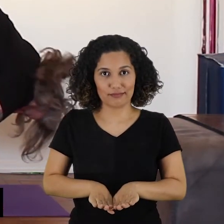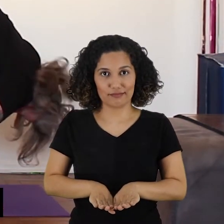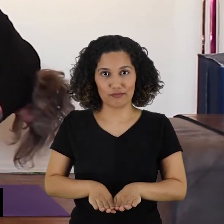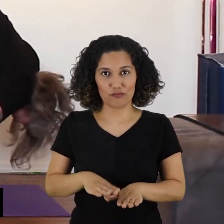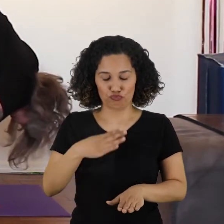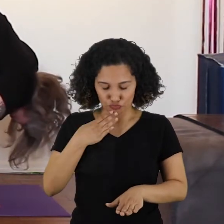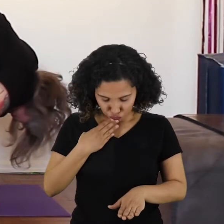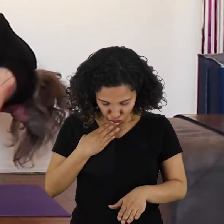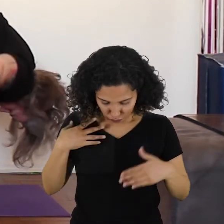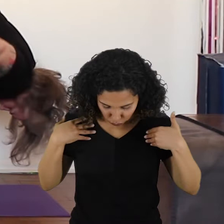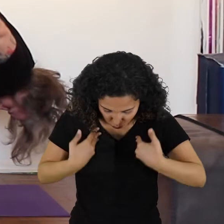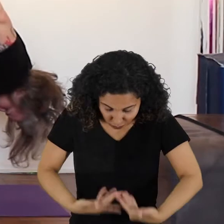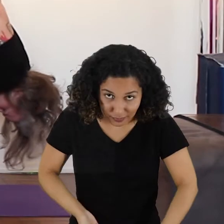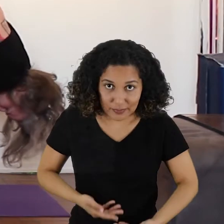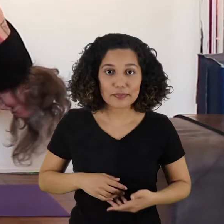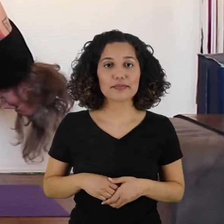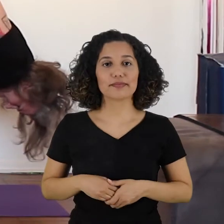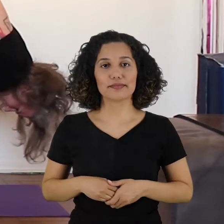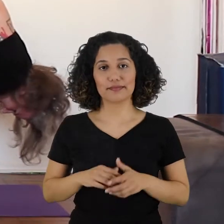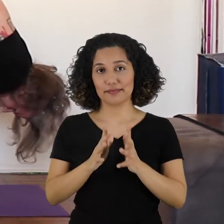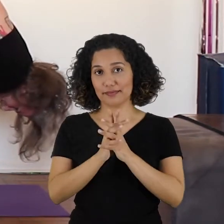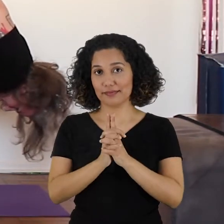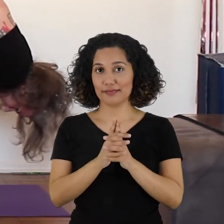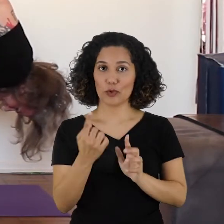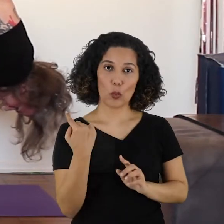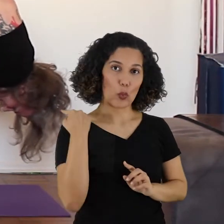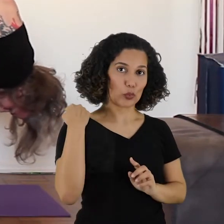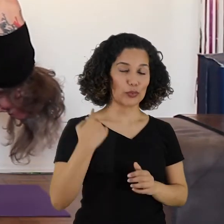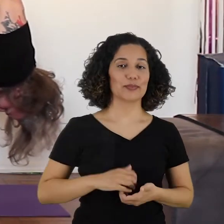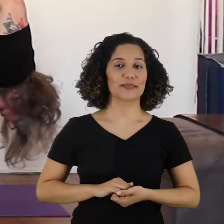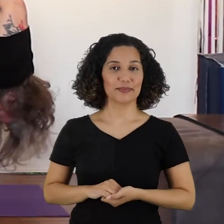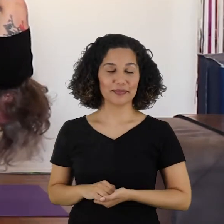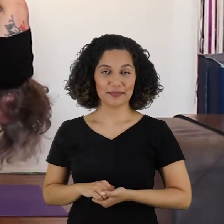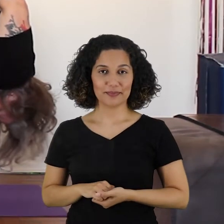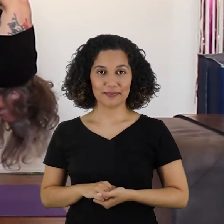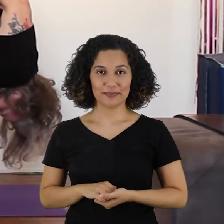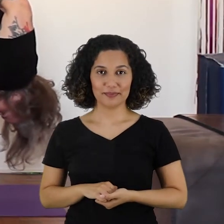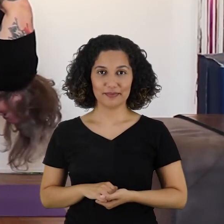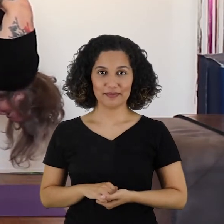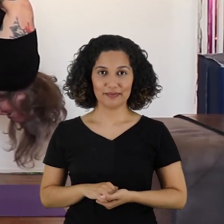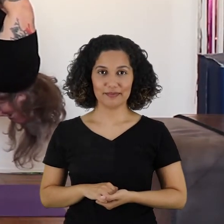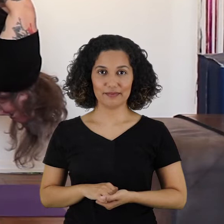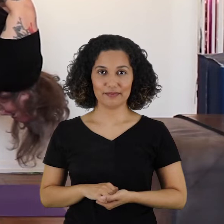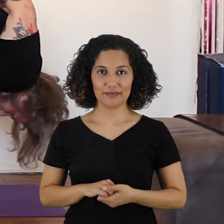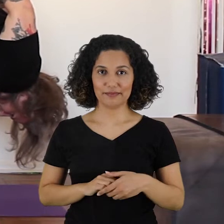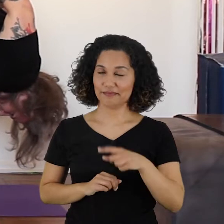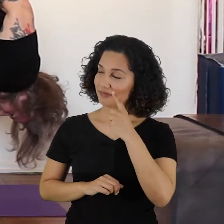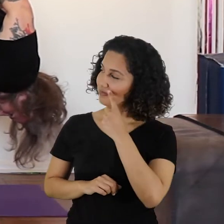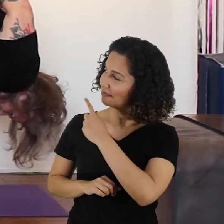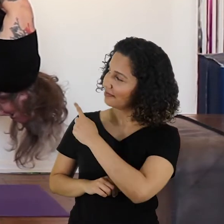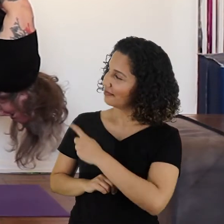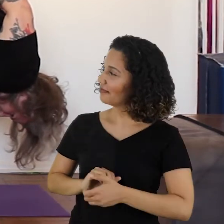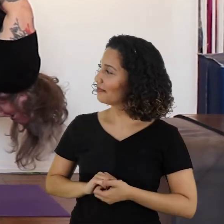lá embaixo, queixo lá no peito, faz Kali Mudra lá atrás das costas e tira as mãos de perto